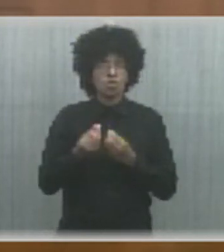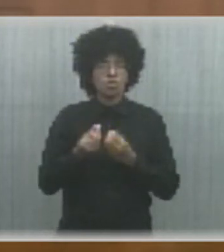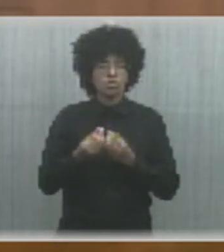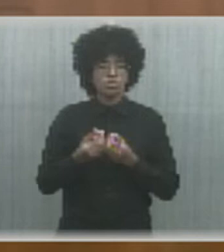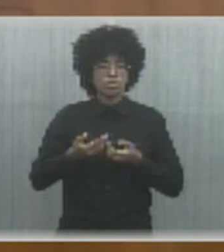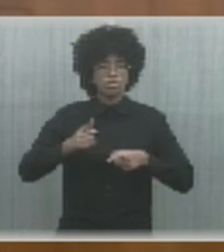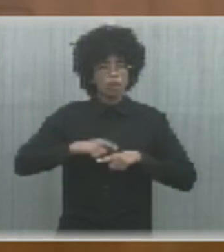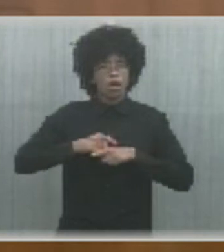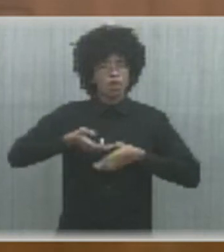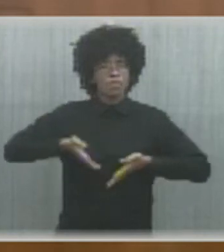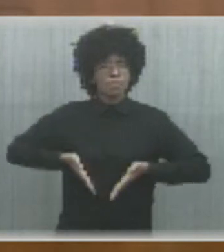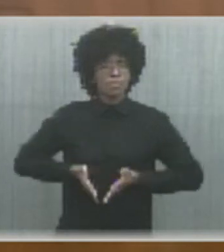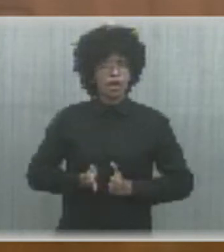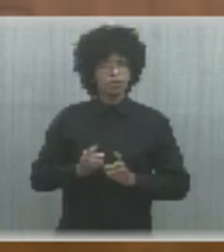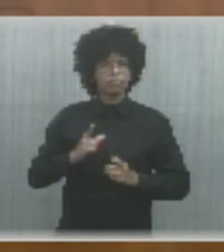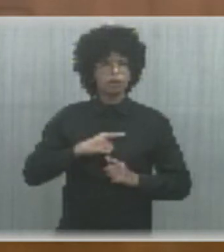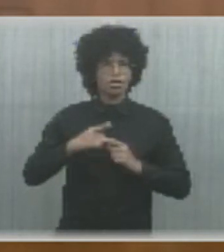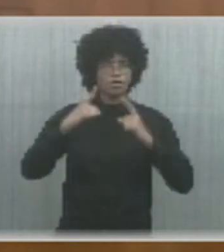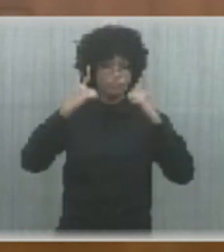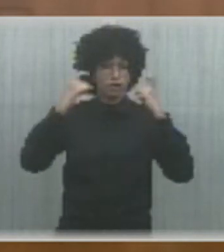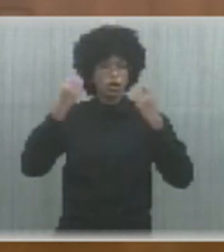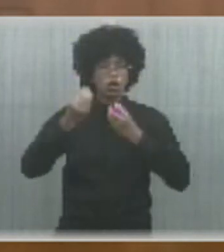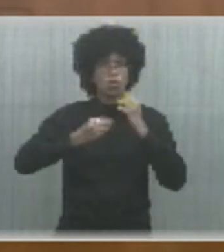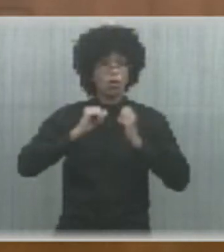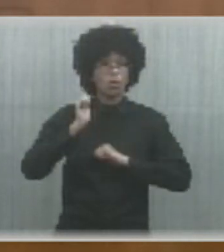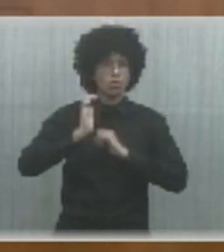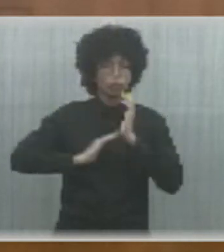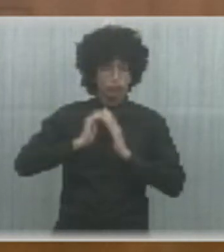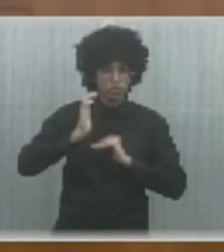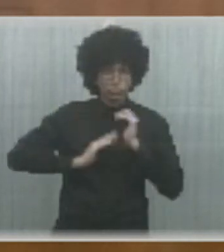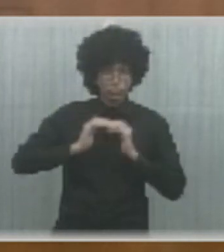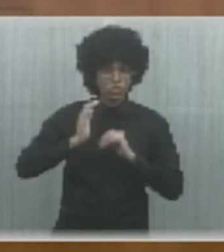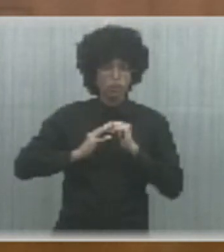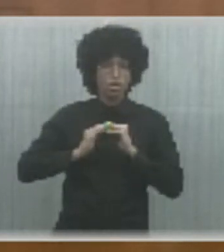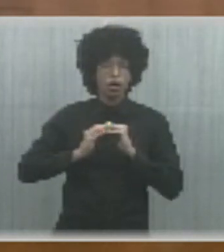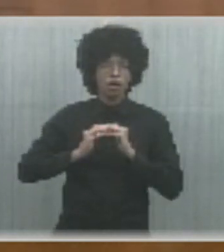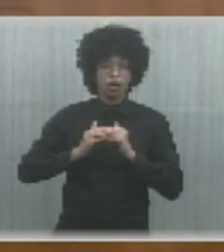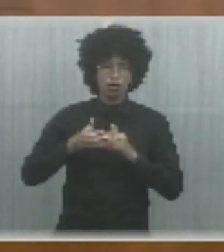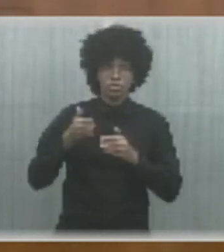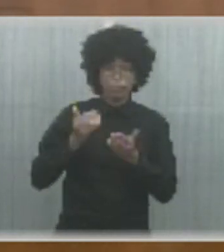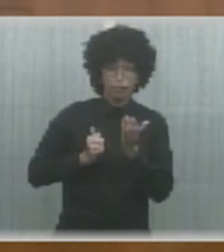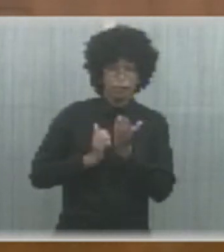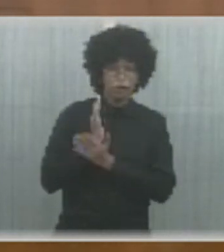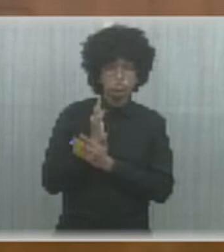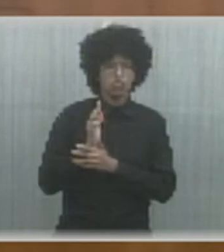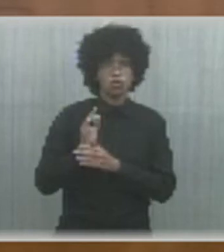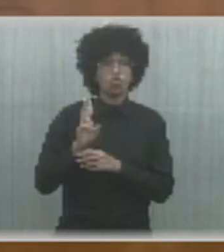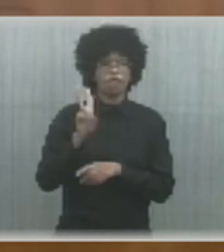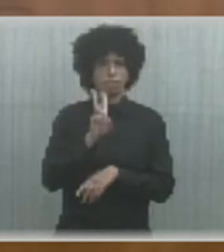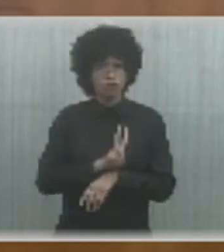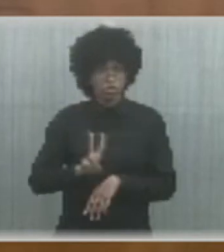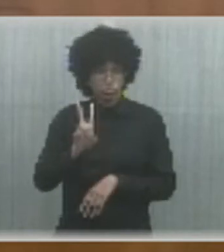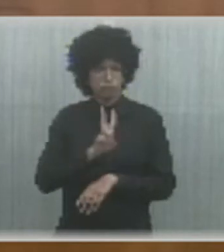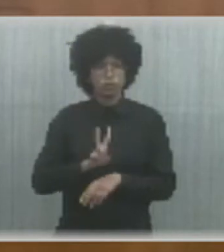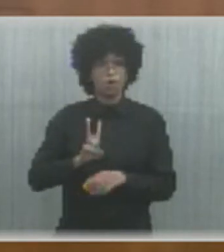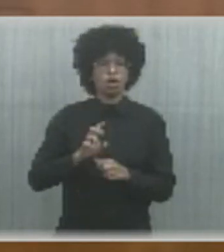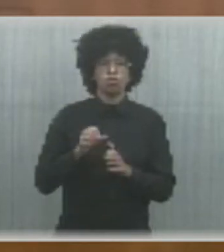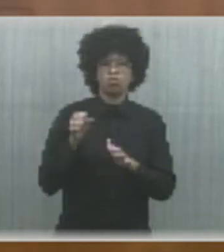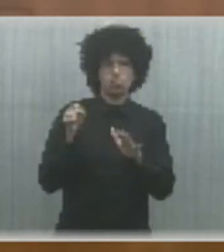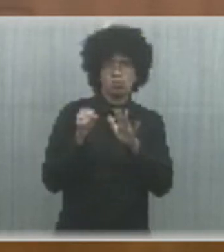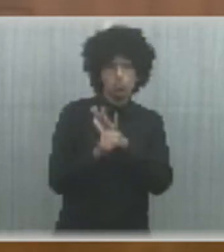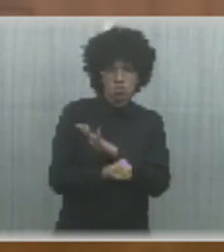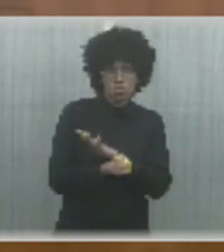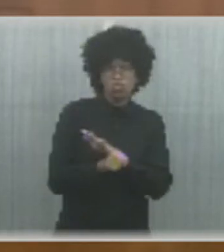violência. E como se os profissionais que passaram pelos vestibulares mais difíceis, pelos cursos